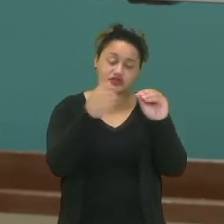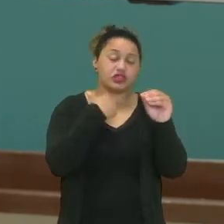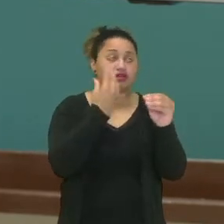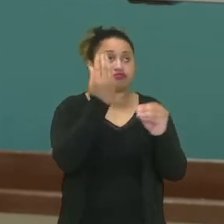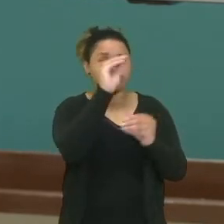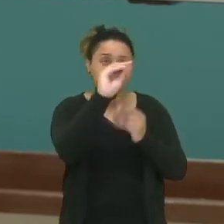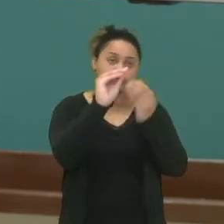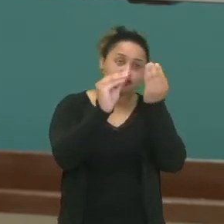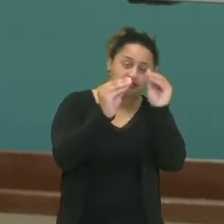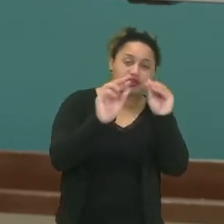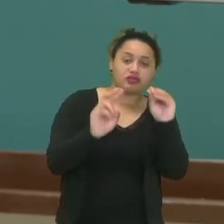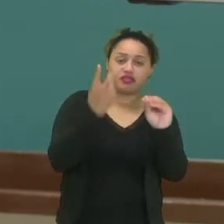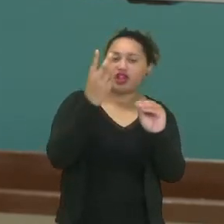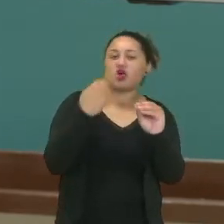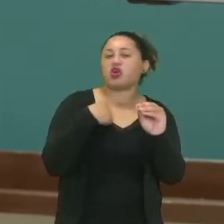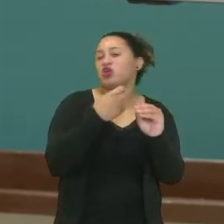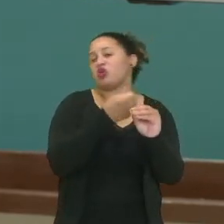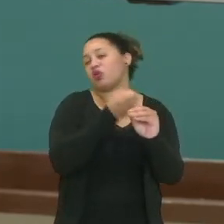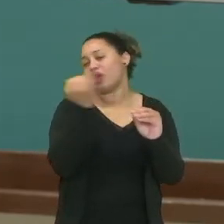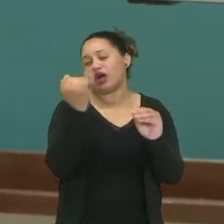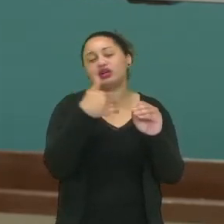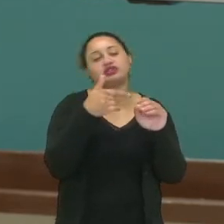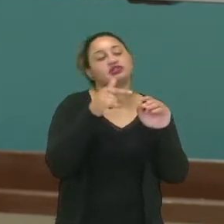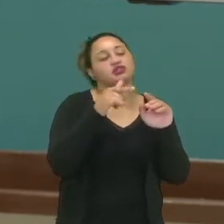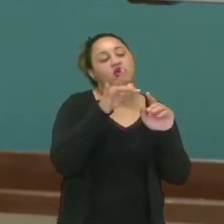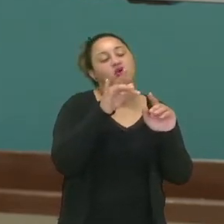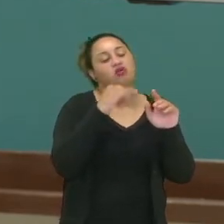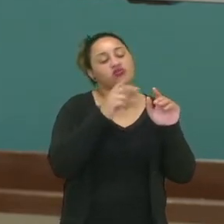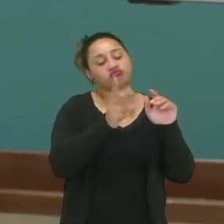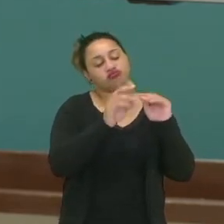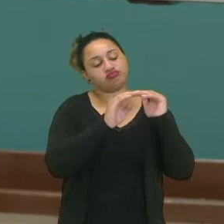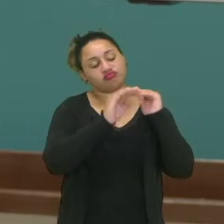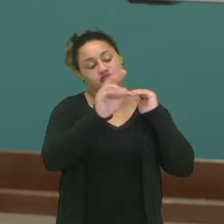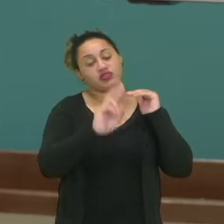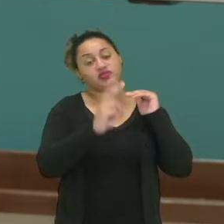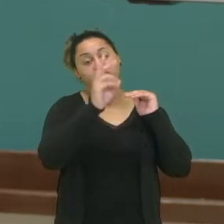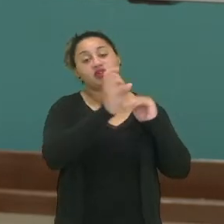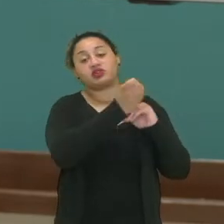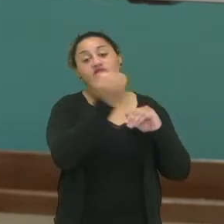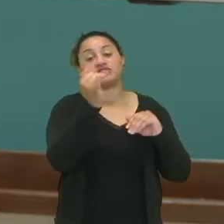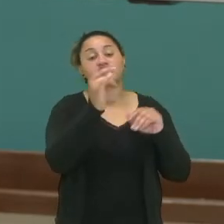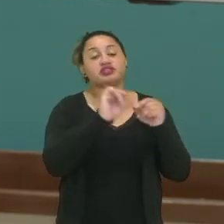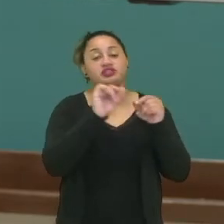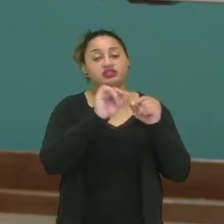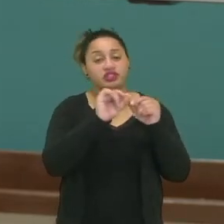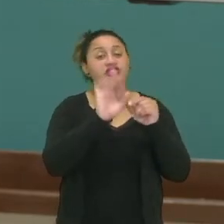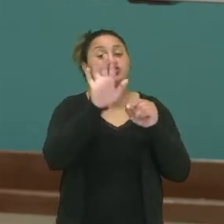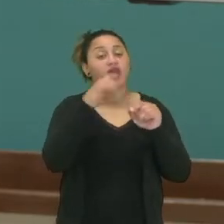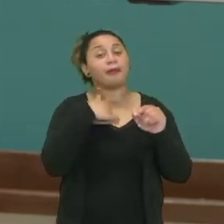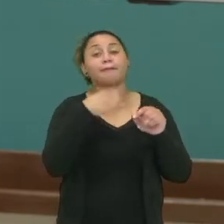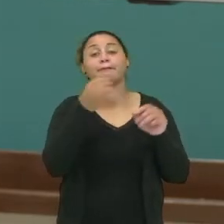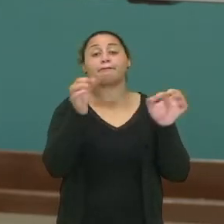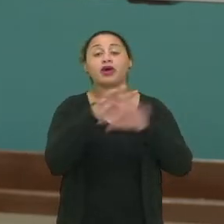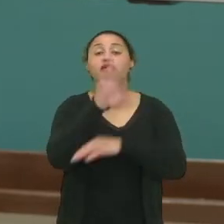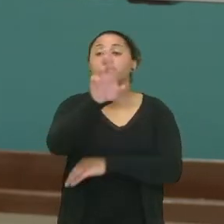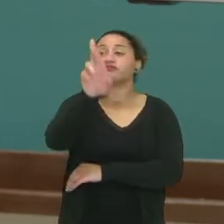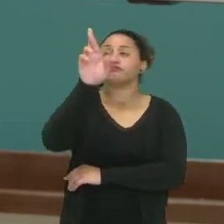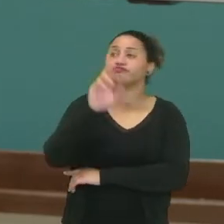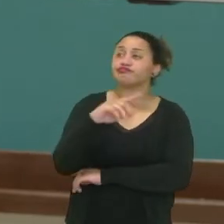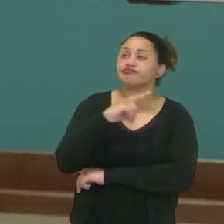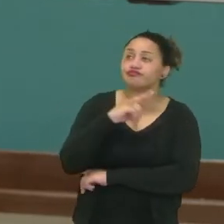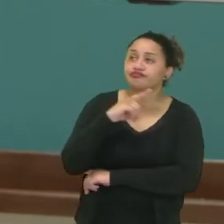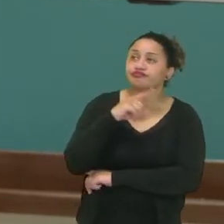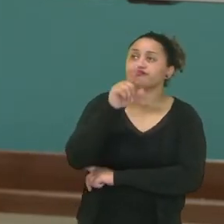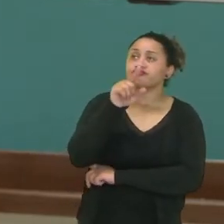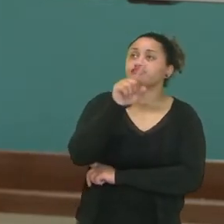vai alterando os números ou mesmo os valores unitários de custo, ela vai automaticamente te atualizando e você